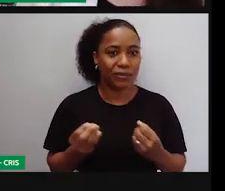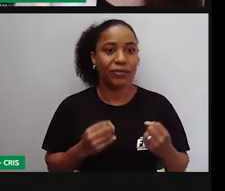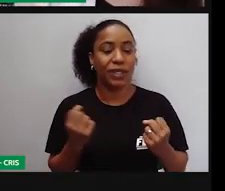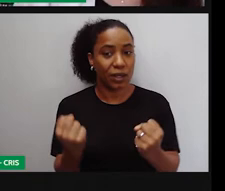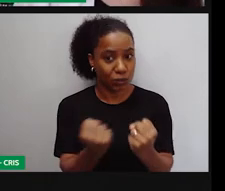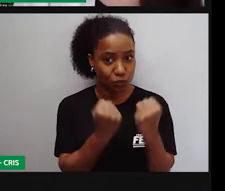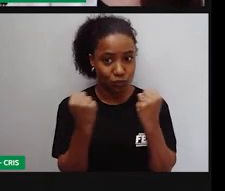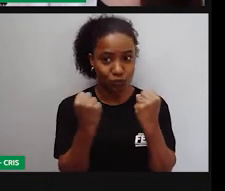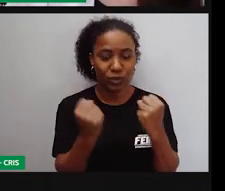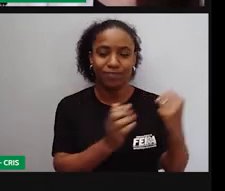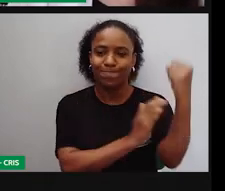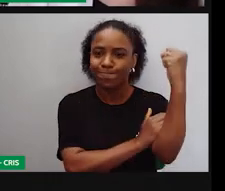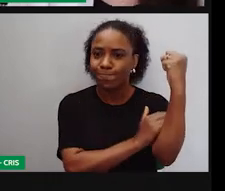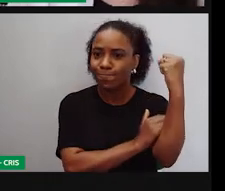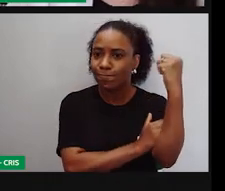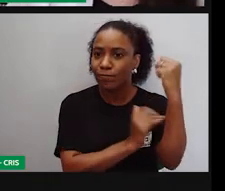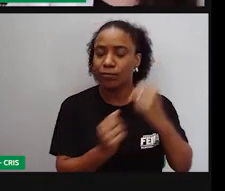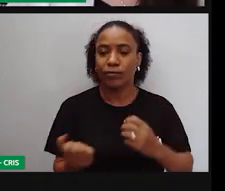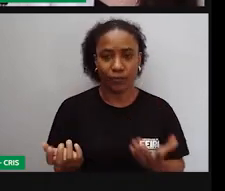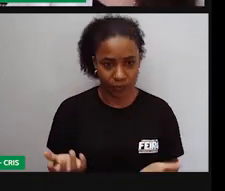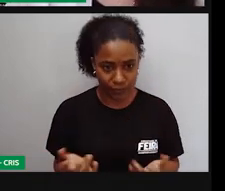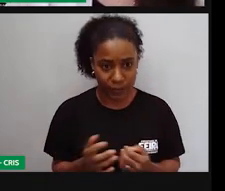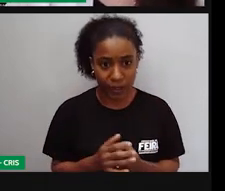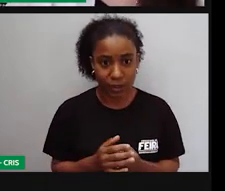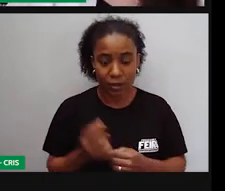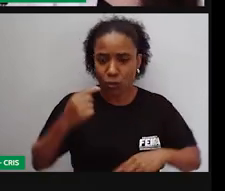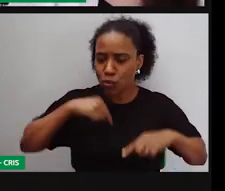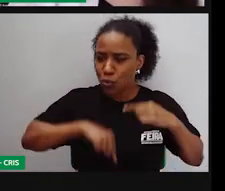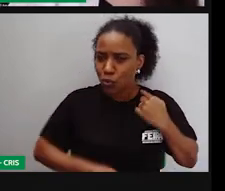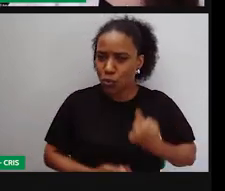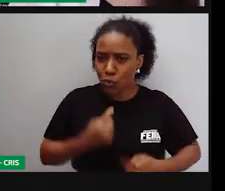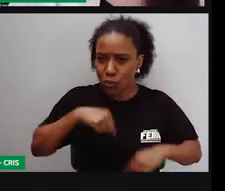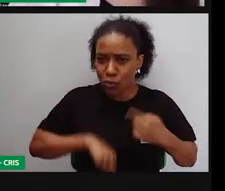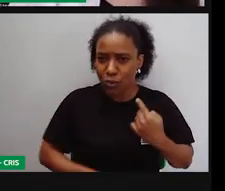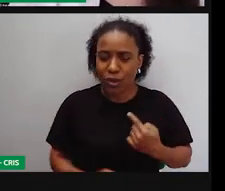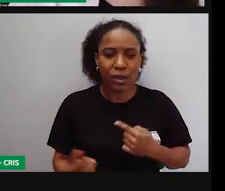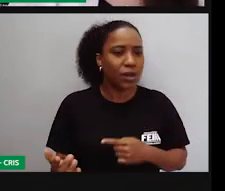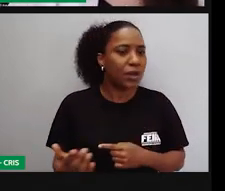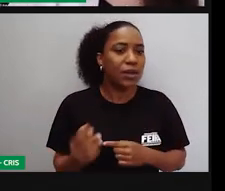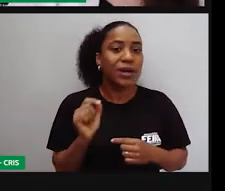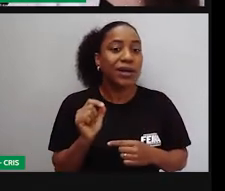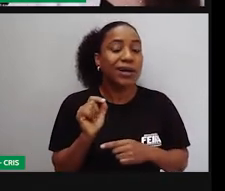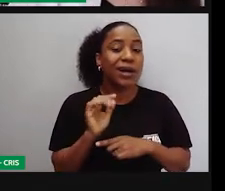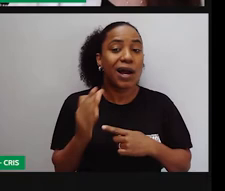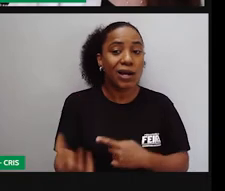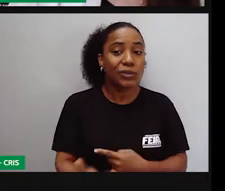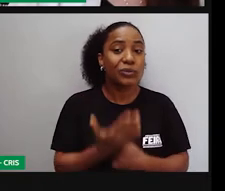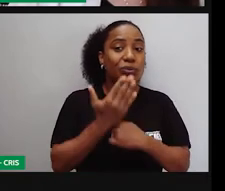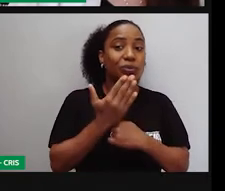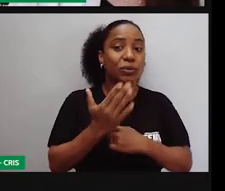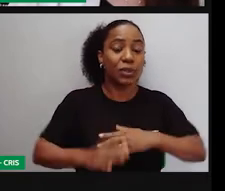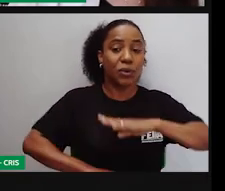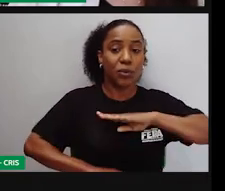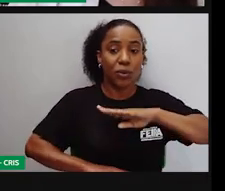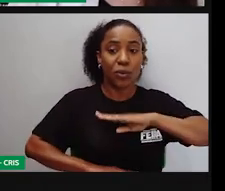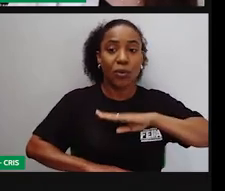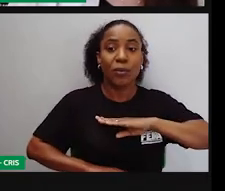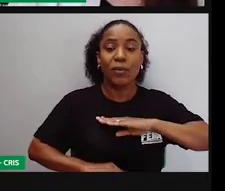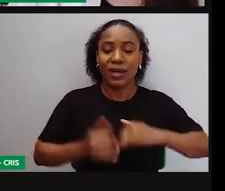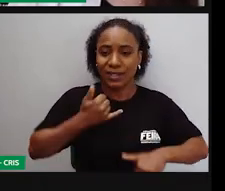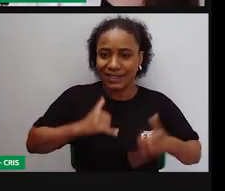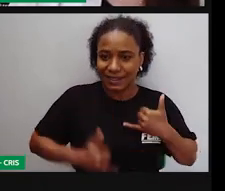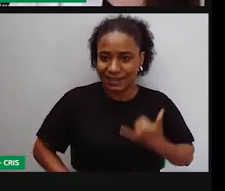o aumento de músculo. E essas reações, elas proporcionam a energia que nós necessitamos para